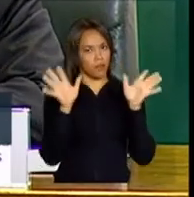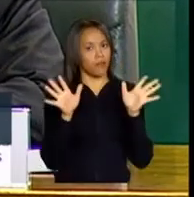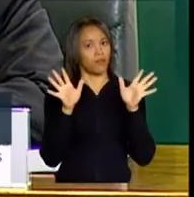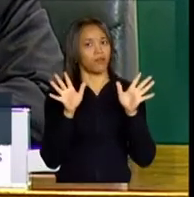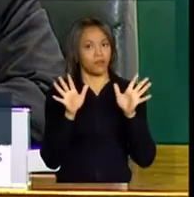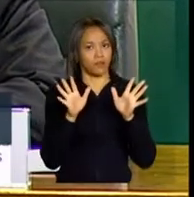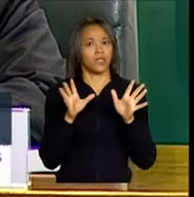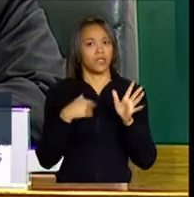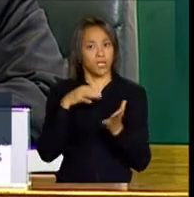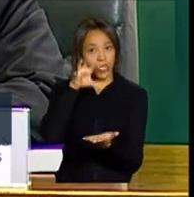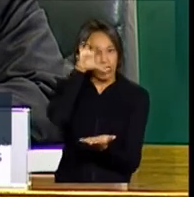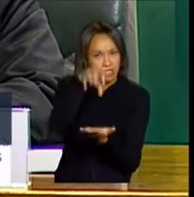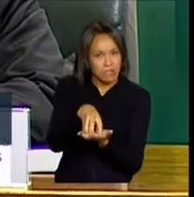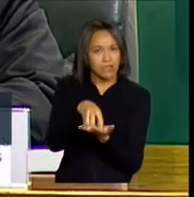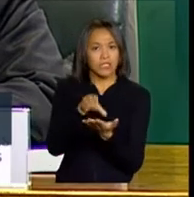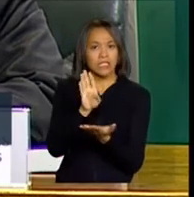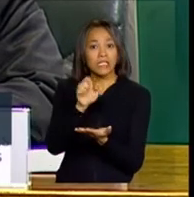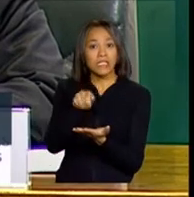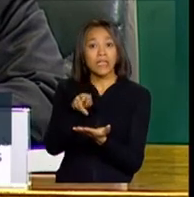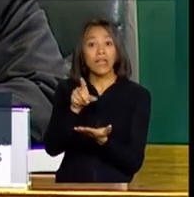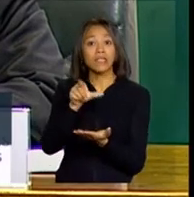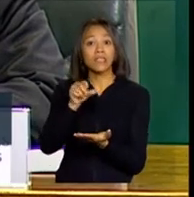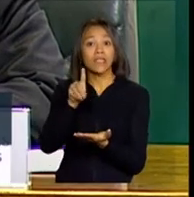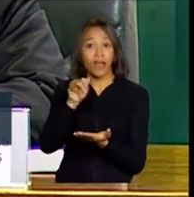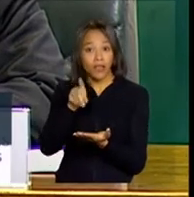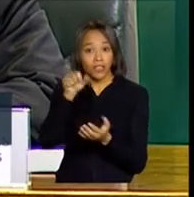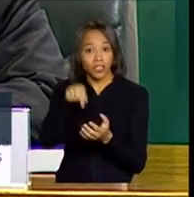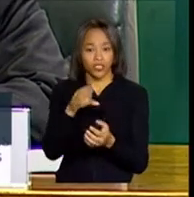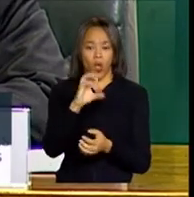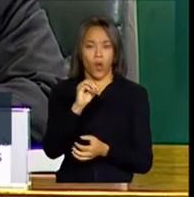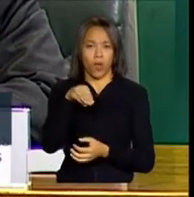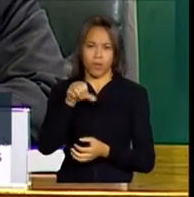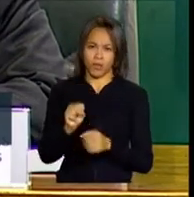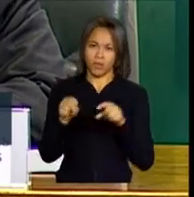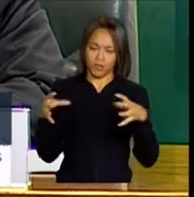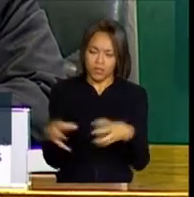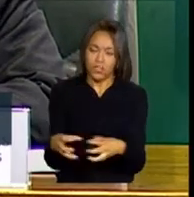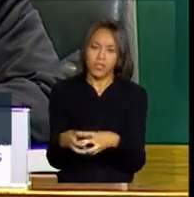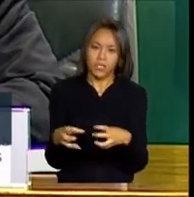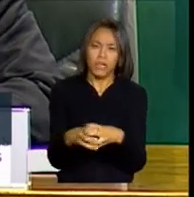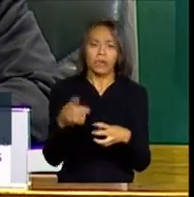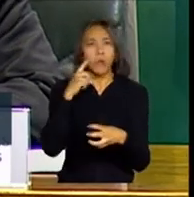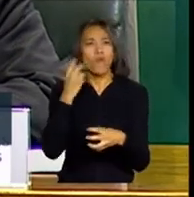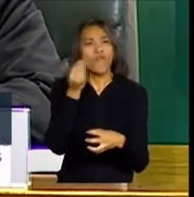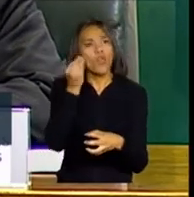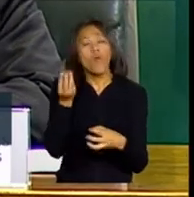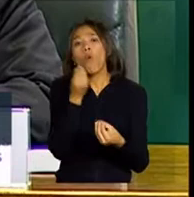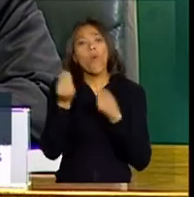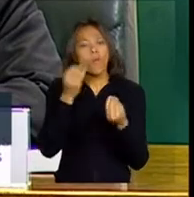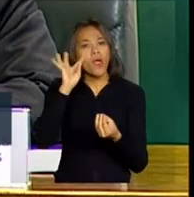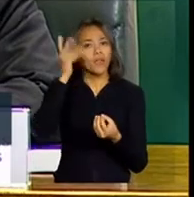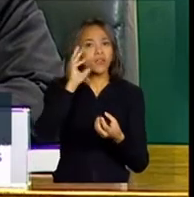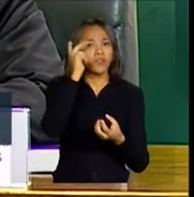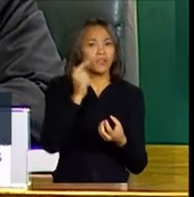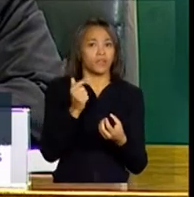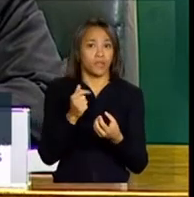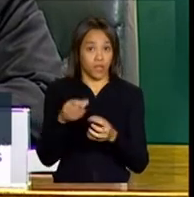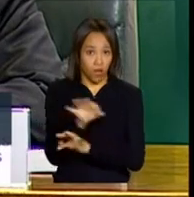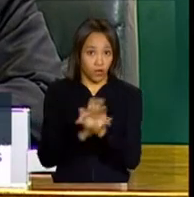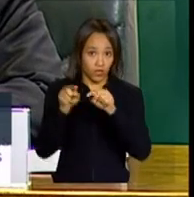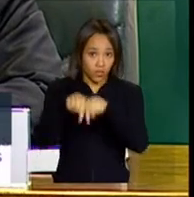da centralidade da OMC está igualmente na persistência e relevância do mecanismo de solução de controversas da organização